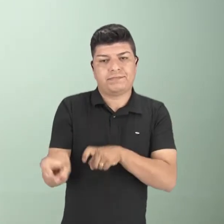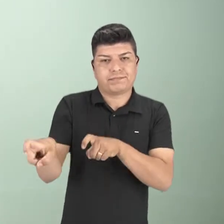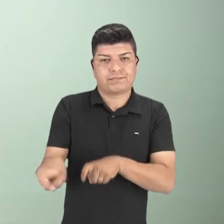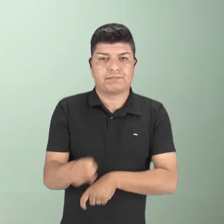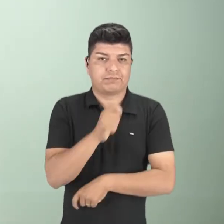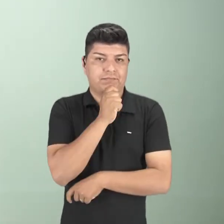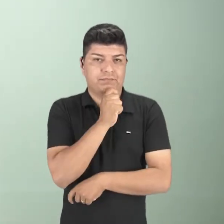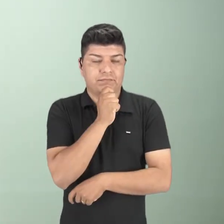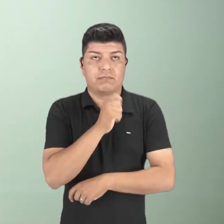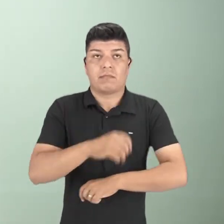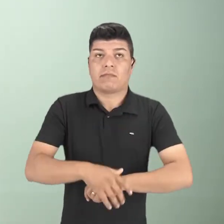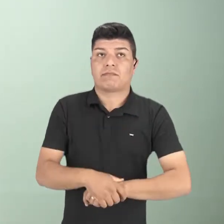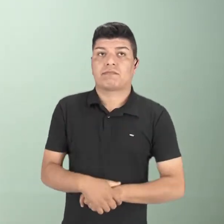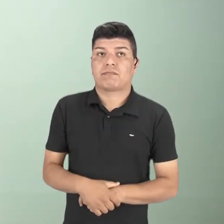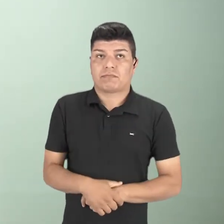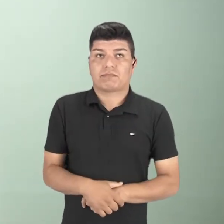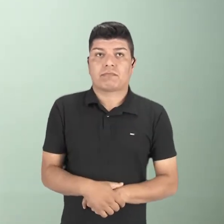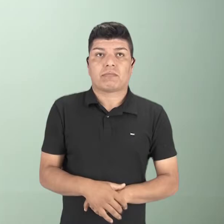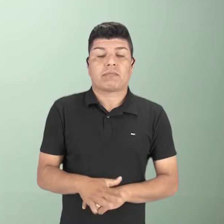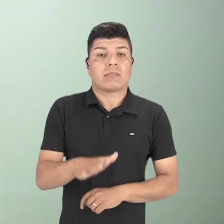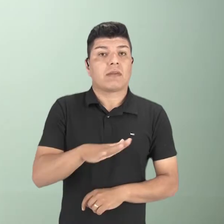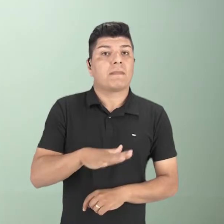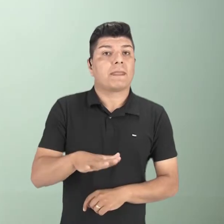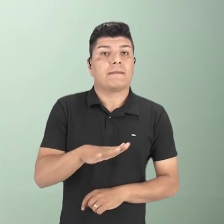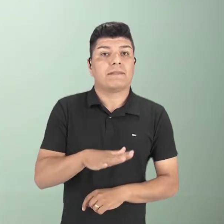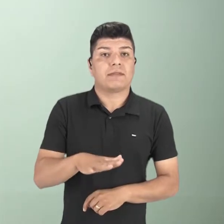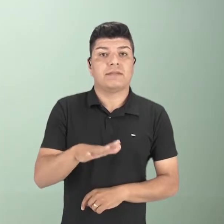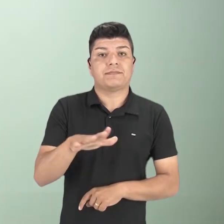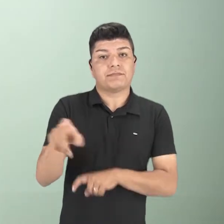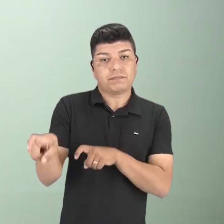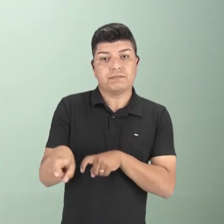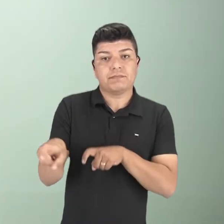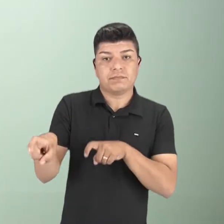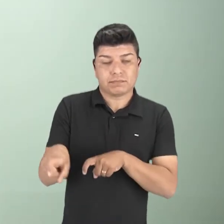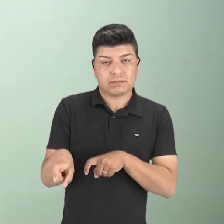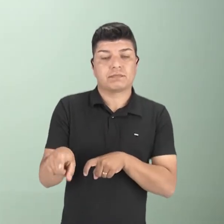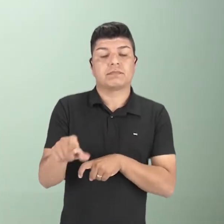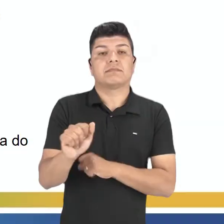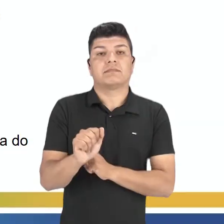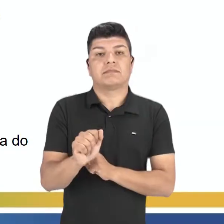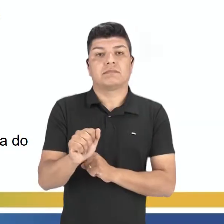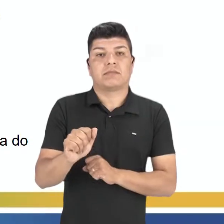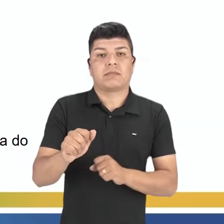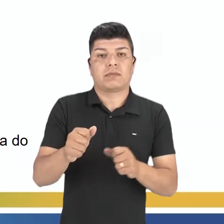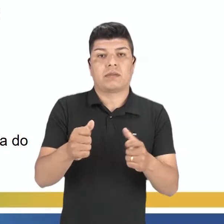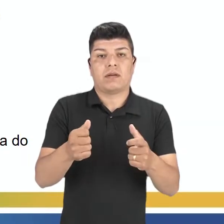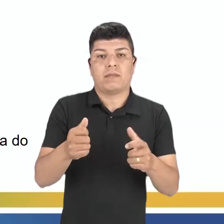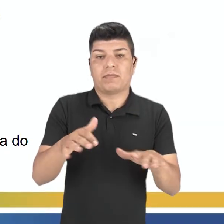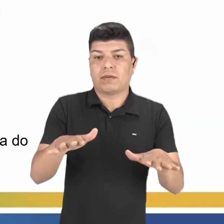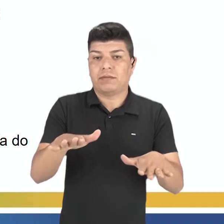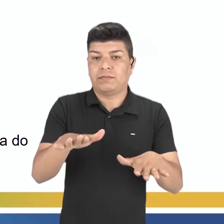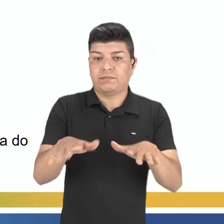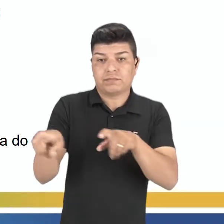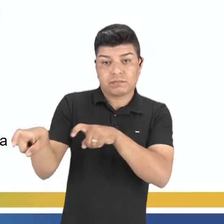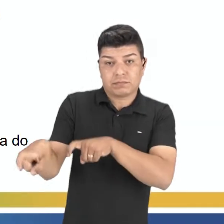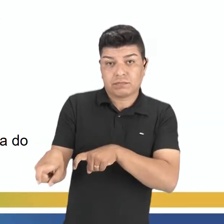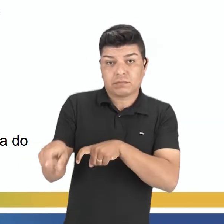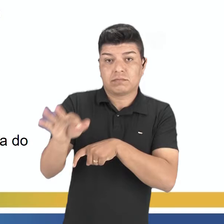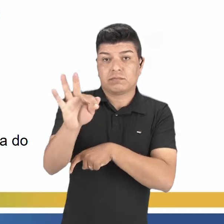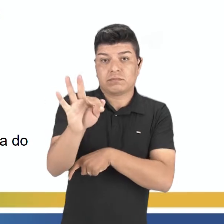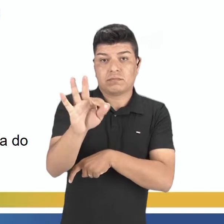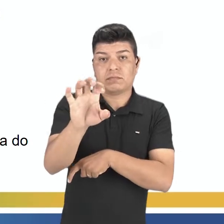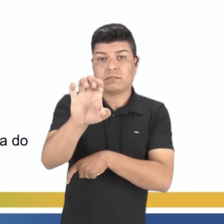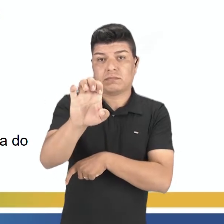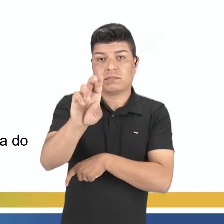no nosso material vem falando sobre isso. Basicamente, agrária, como eu comentei, né? Maior parte das propriedades eram